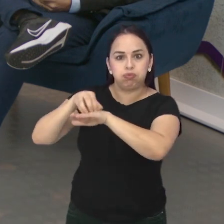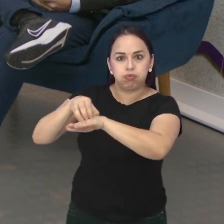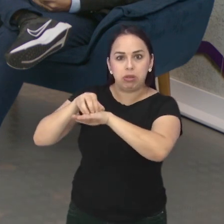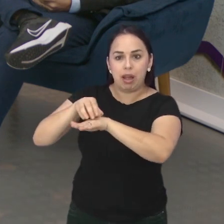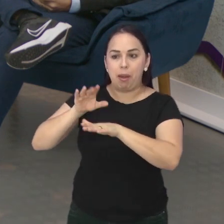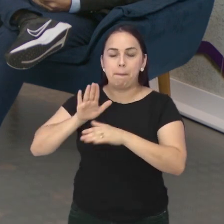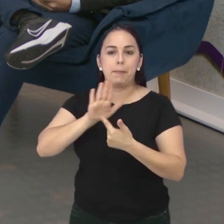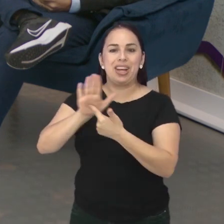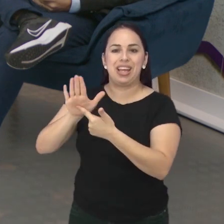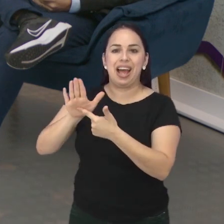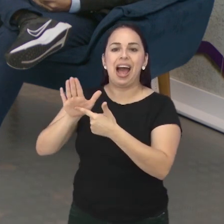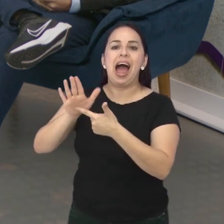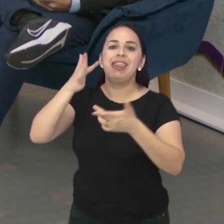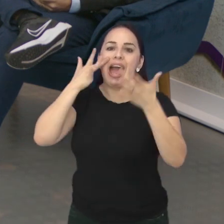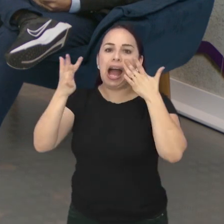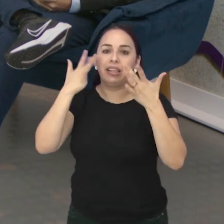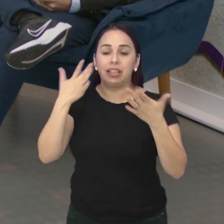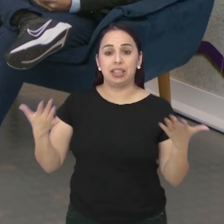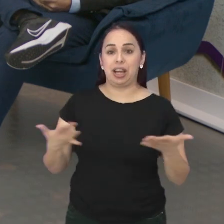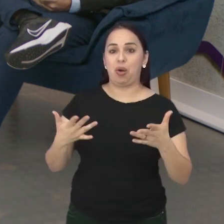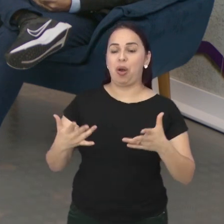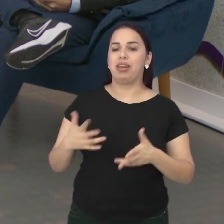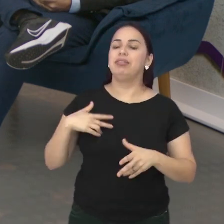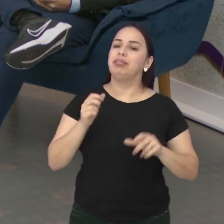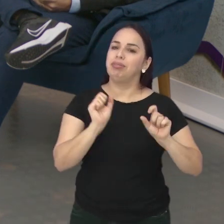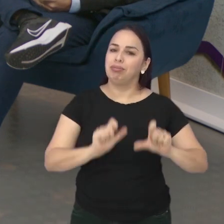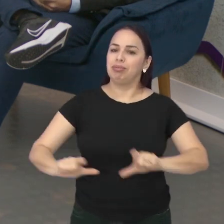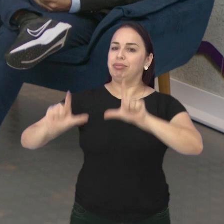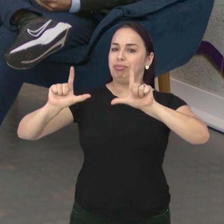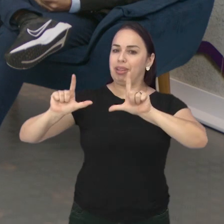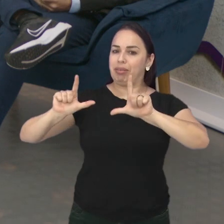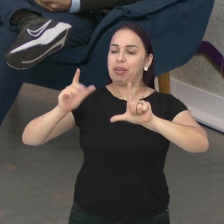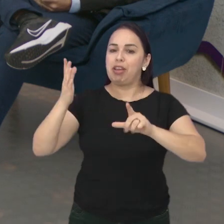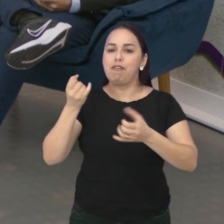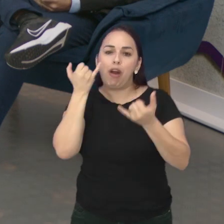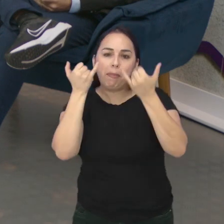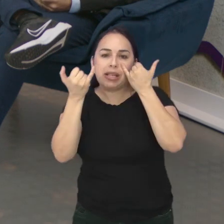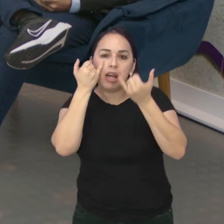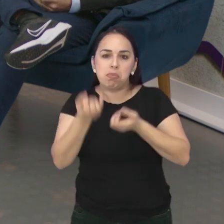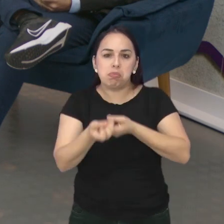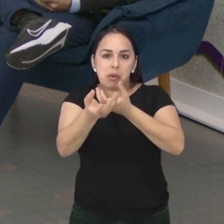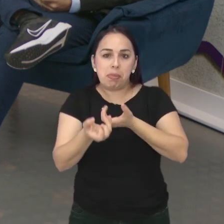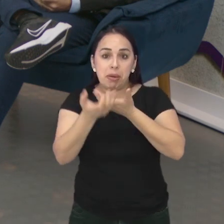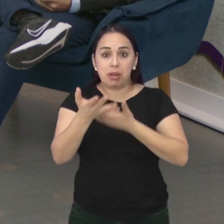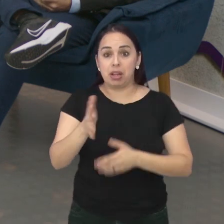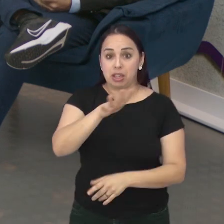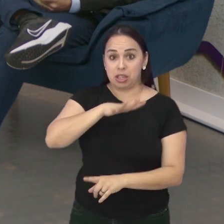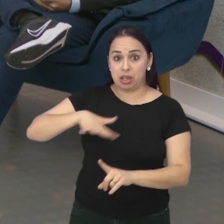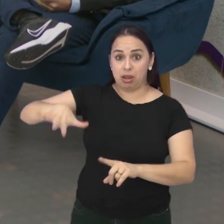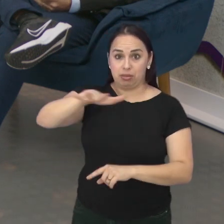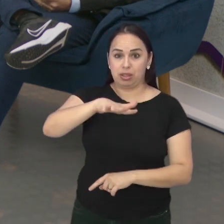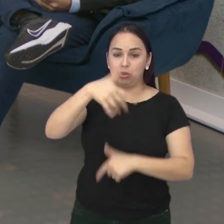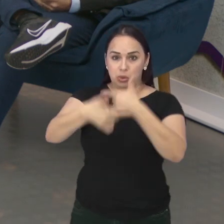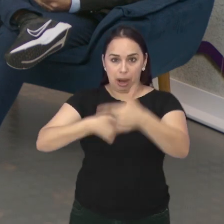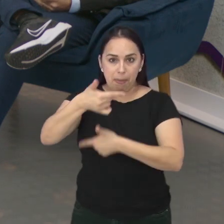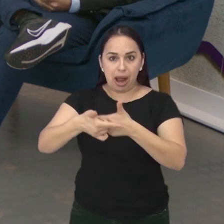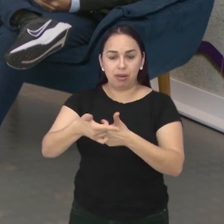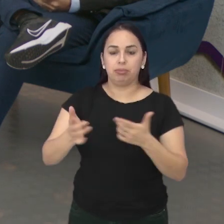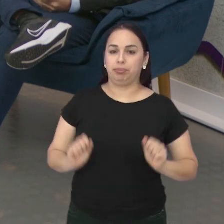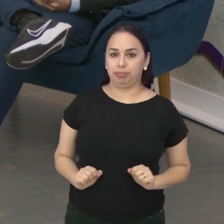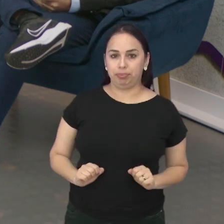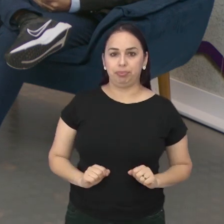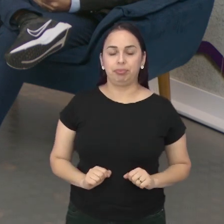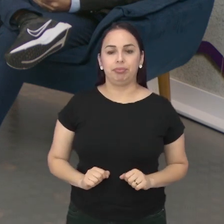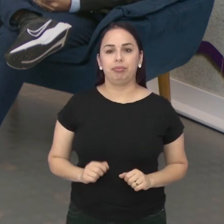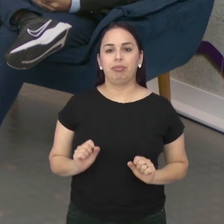em Movimento. E nesse bloco temos mais informações para quem pretende saber o que o mercado atual reserva para essa